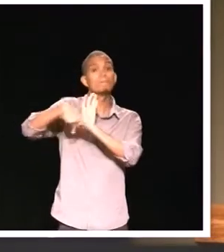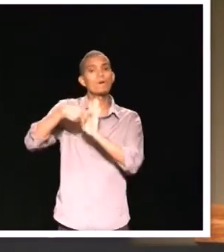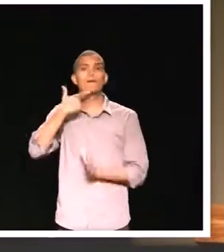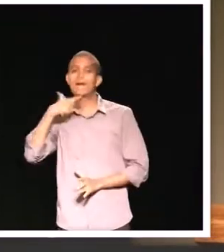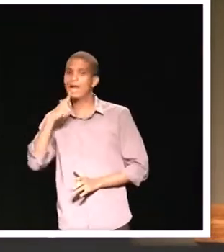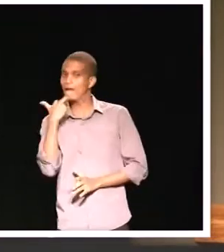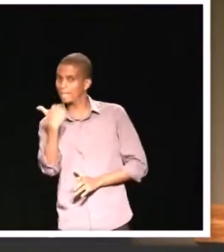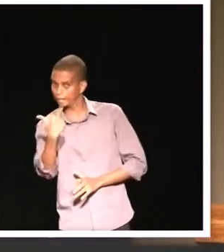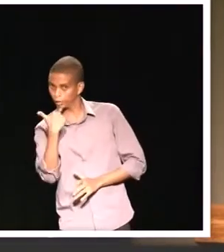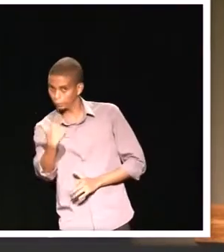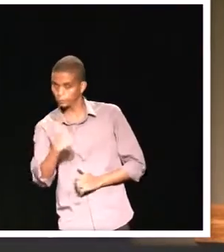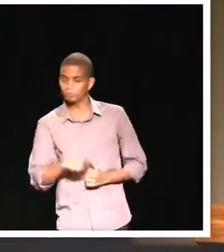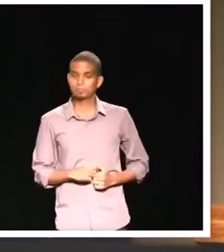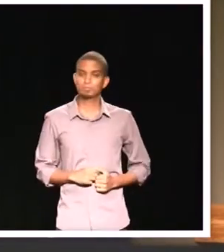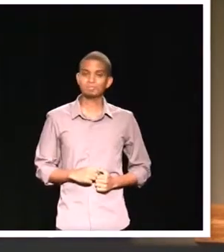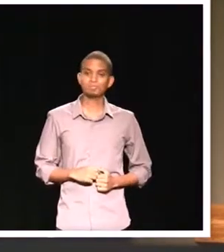línguas